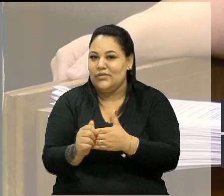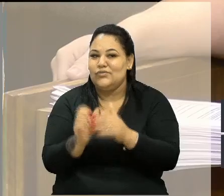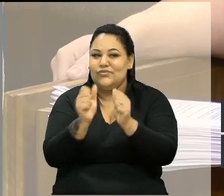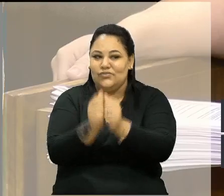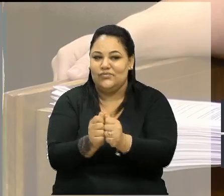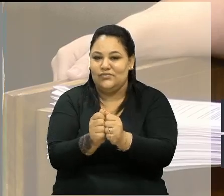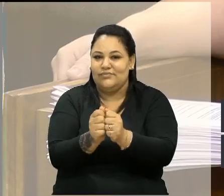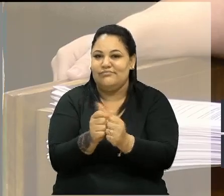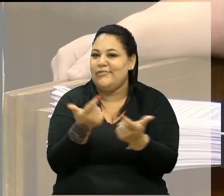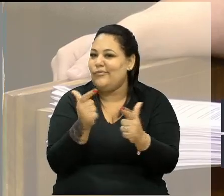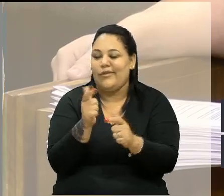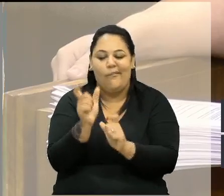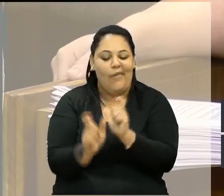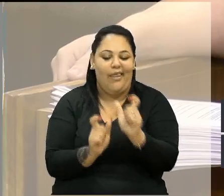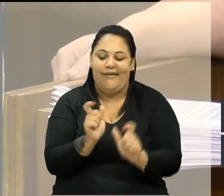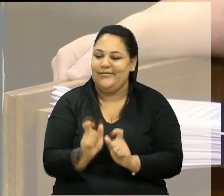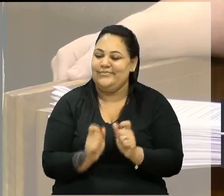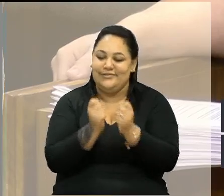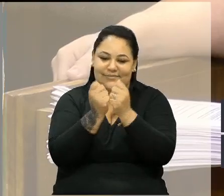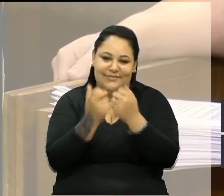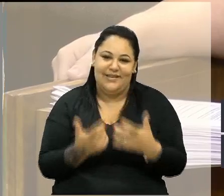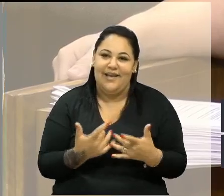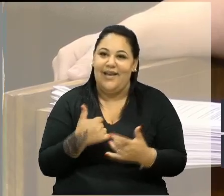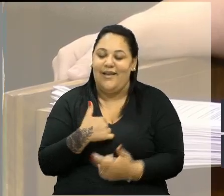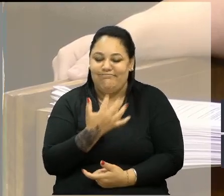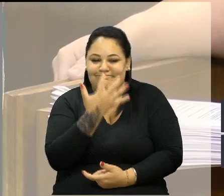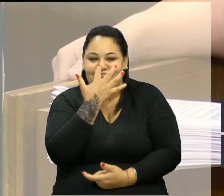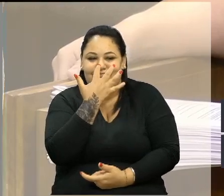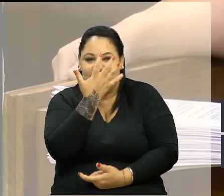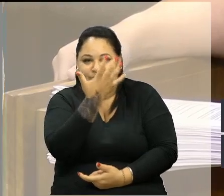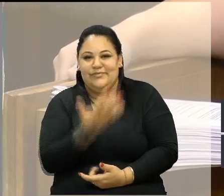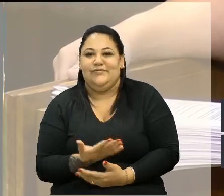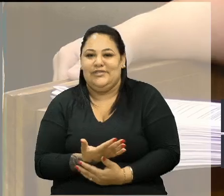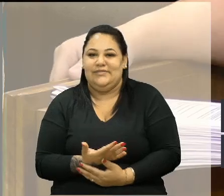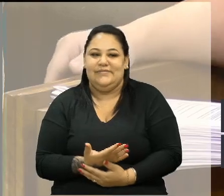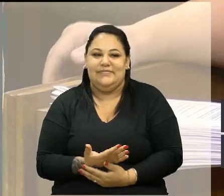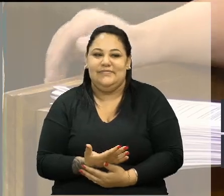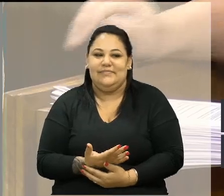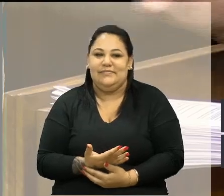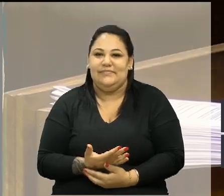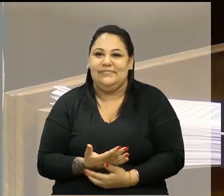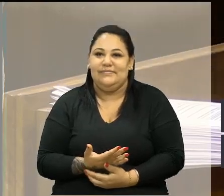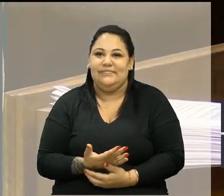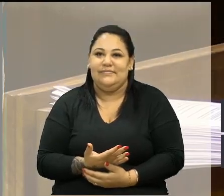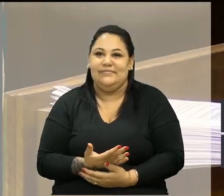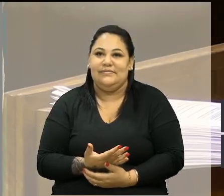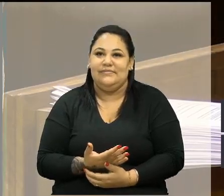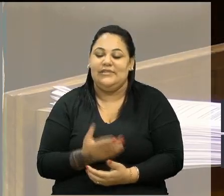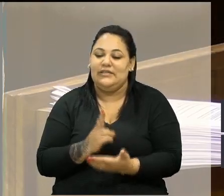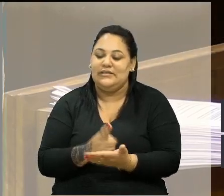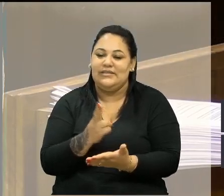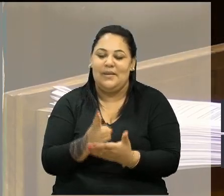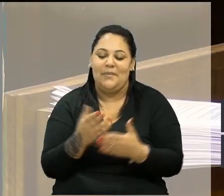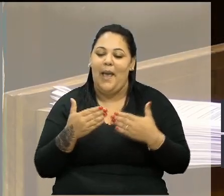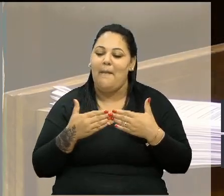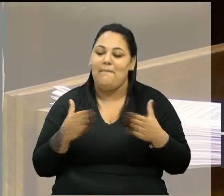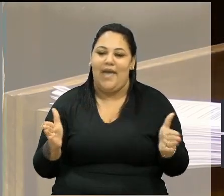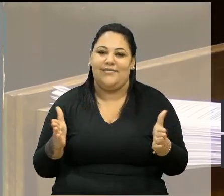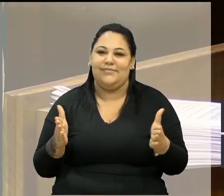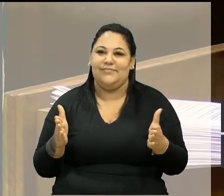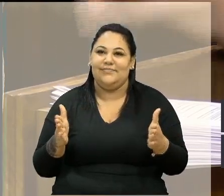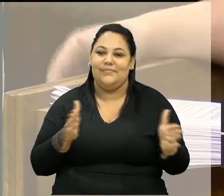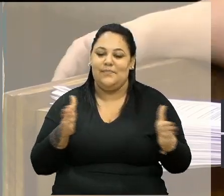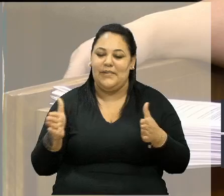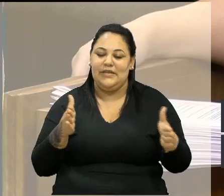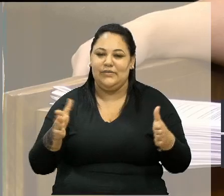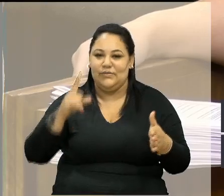não tenho nem palavras para dizer o quanto admiro o senhor aí e estaremos sempre à disposição aqui, né, durante os